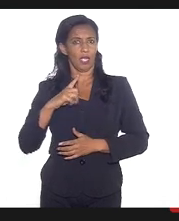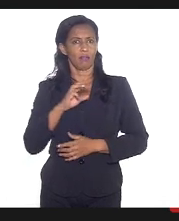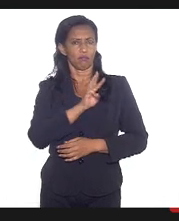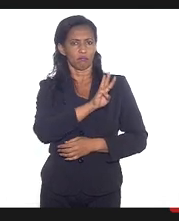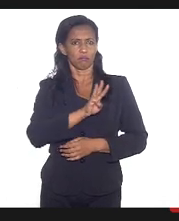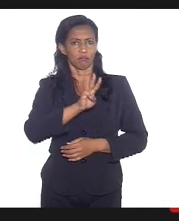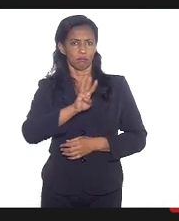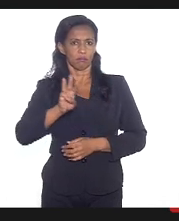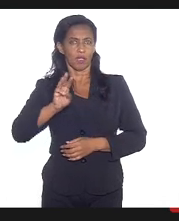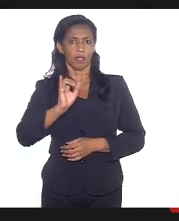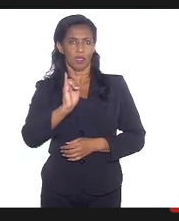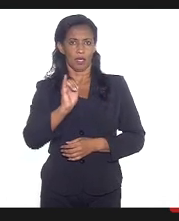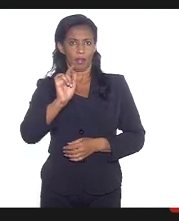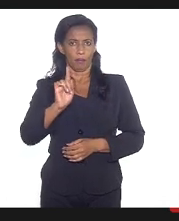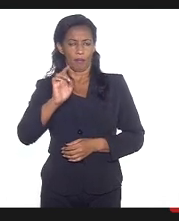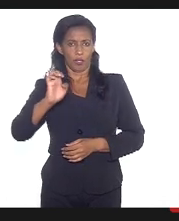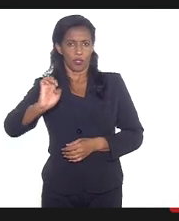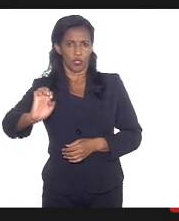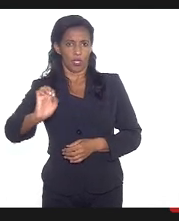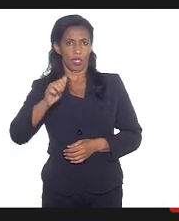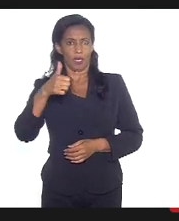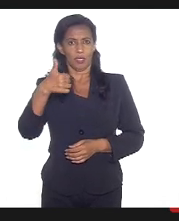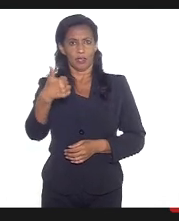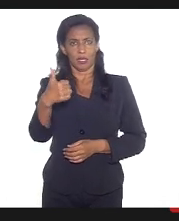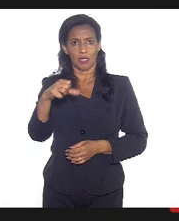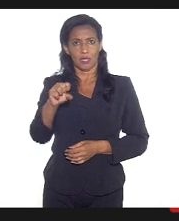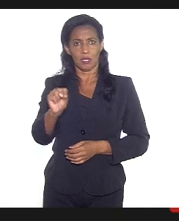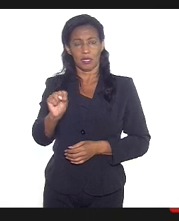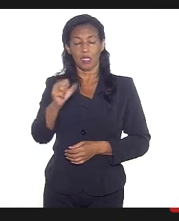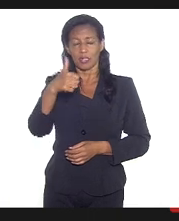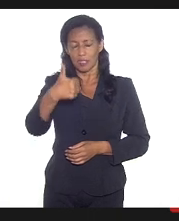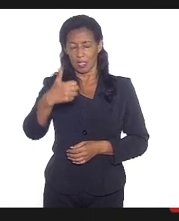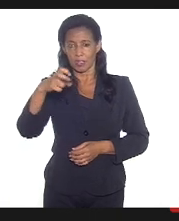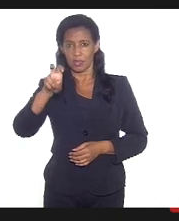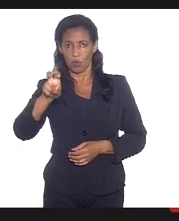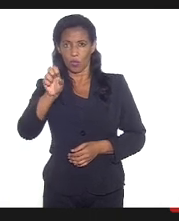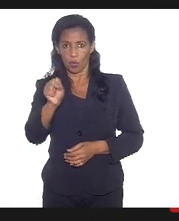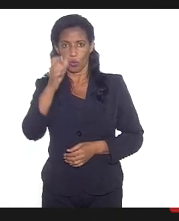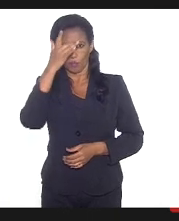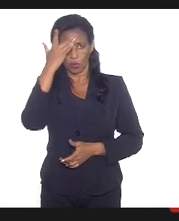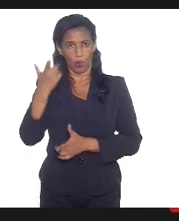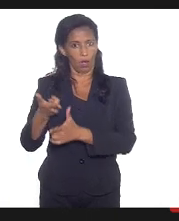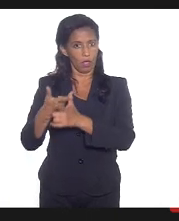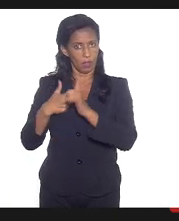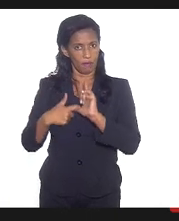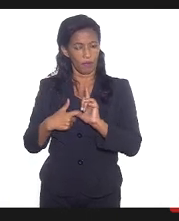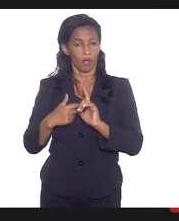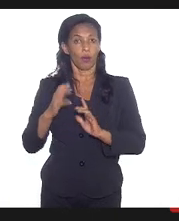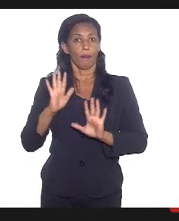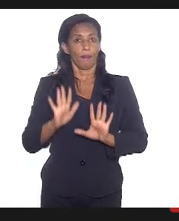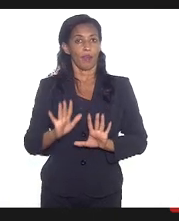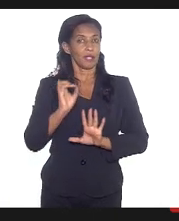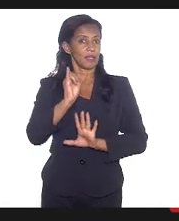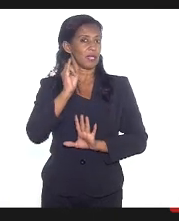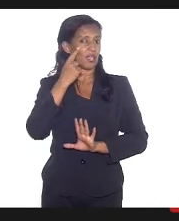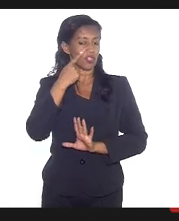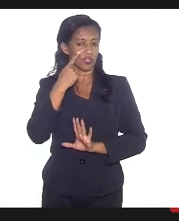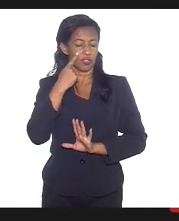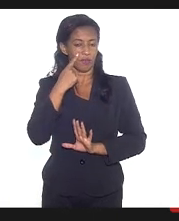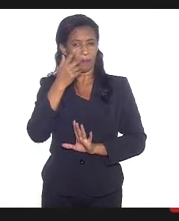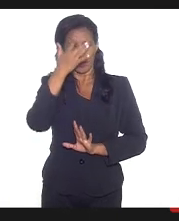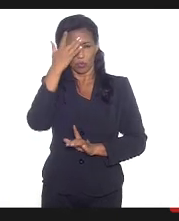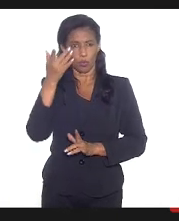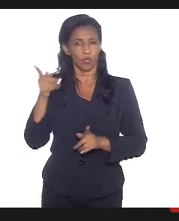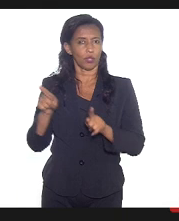isso abarcaria 158 devedores inscritos em dívida ativa. Mas se nós considerarmos também aqueles com litígios